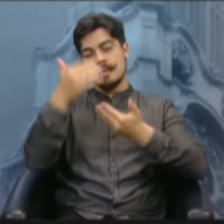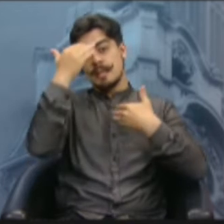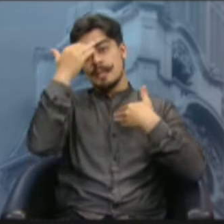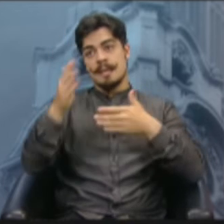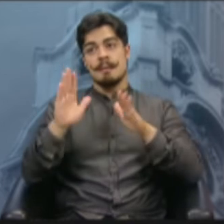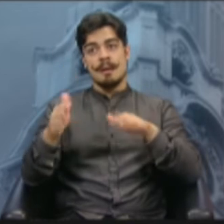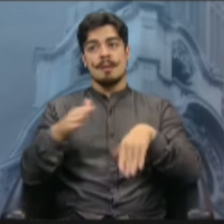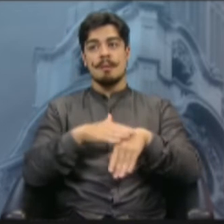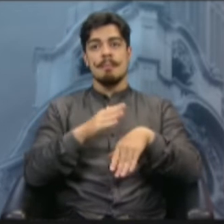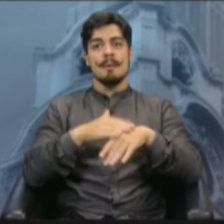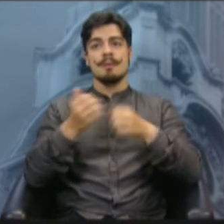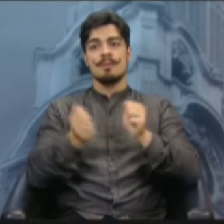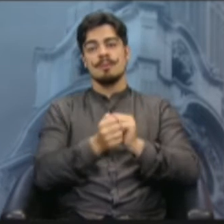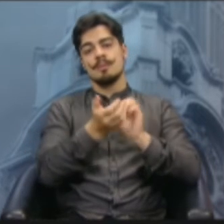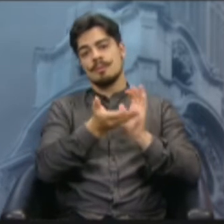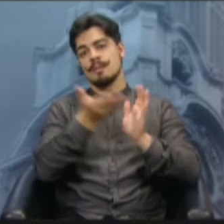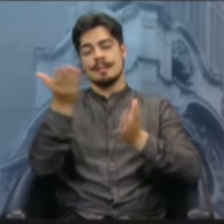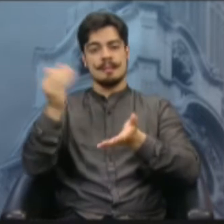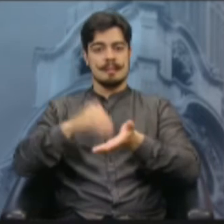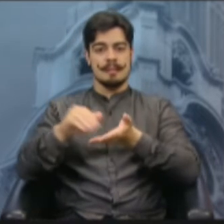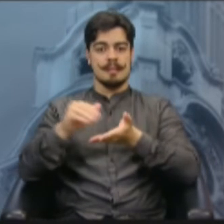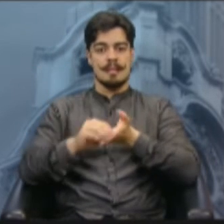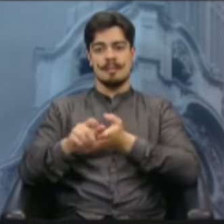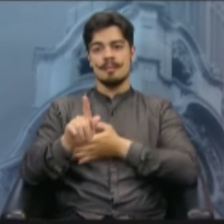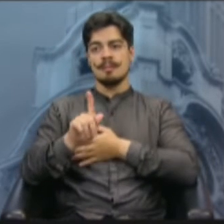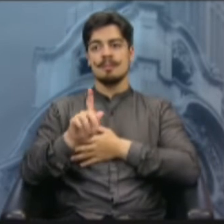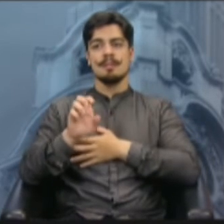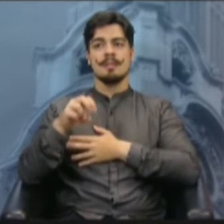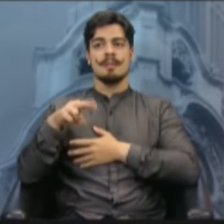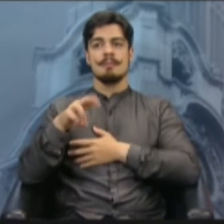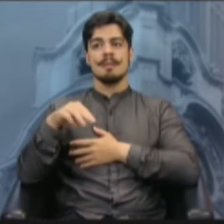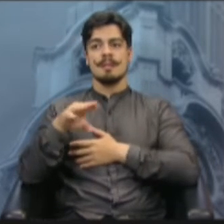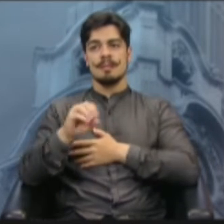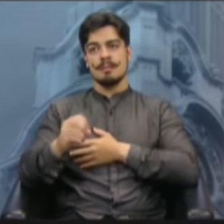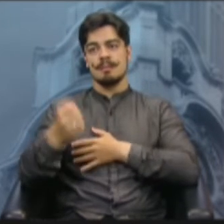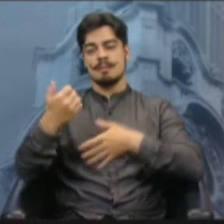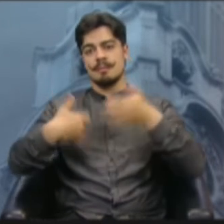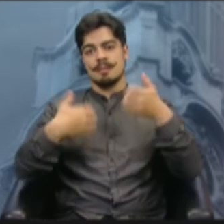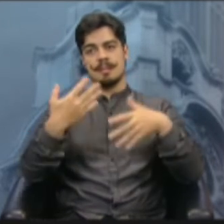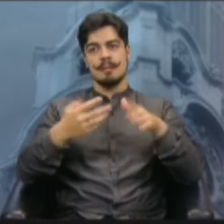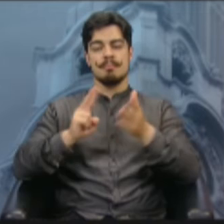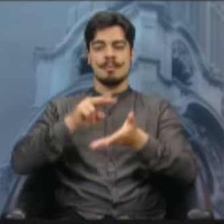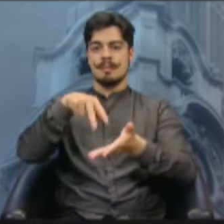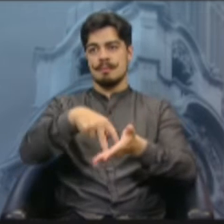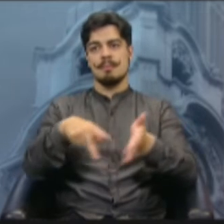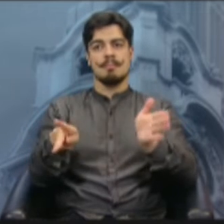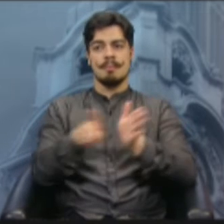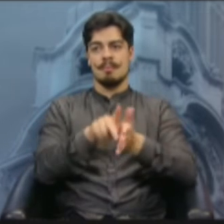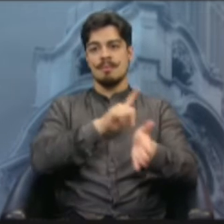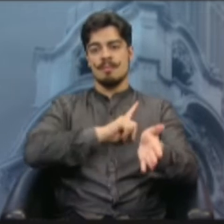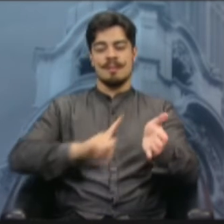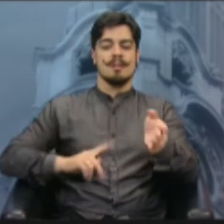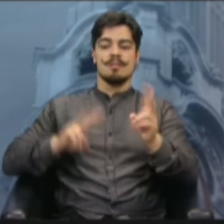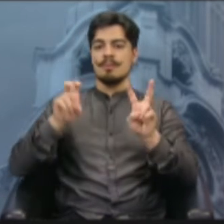momento passar aí para o secretário Germano, então, dar os seguintes esclarecimentos, posicionamento do governo em relação ao